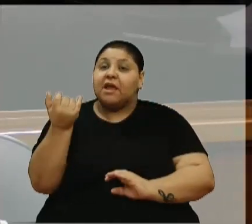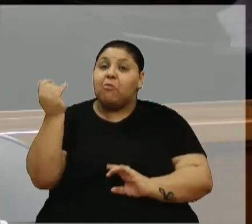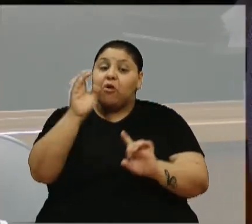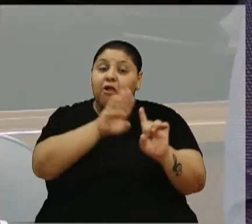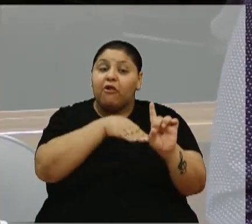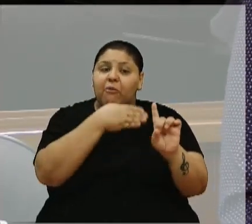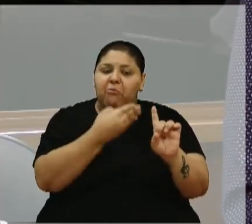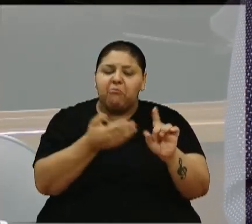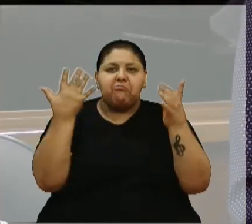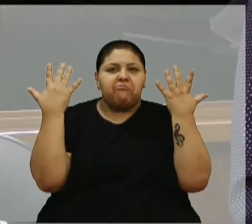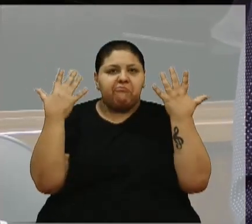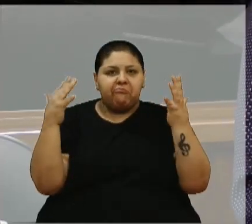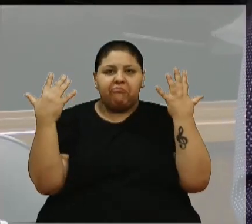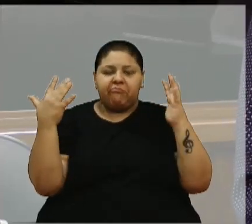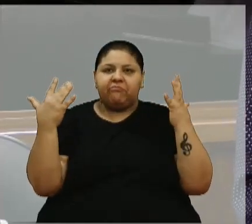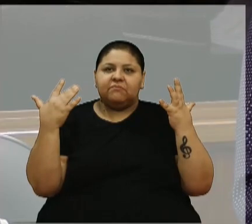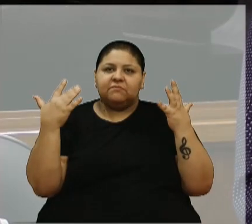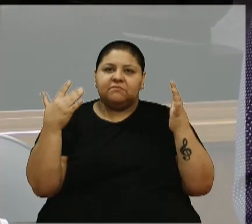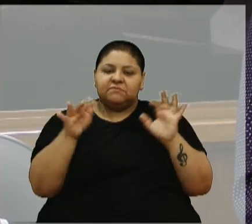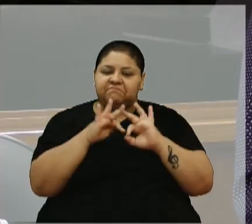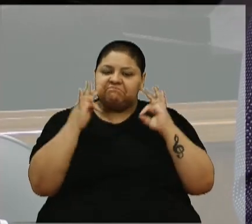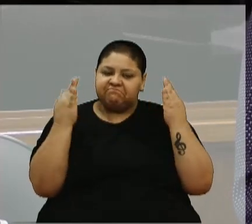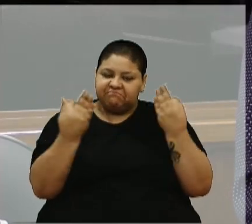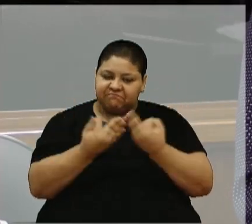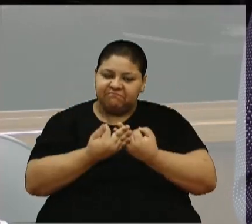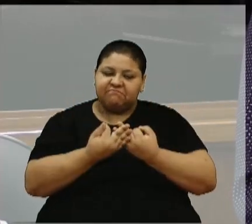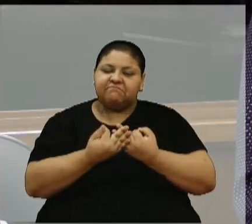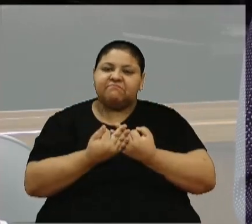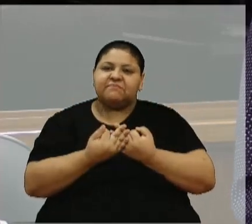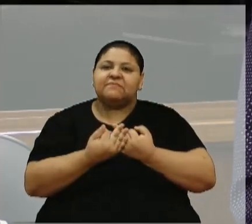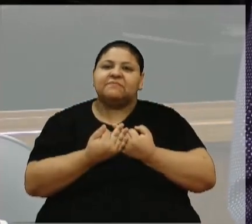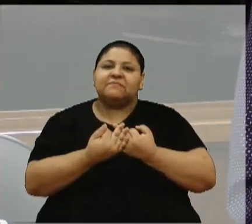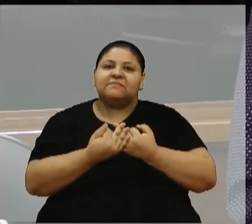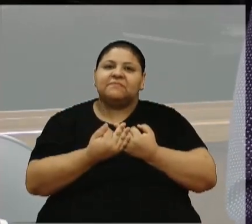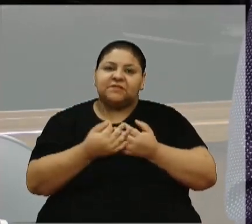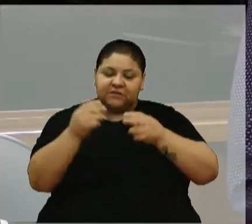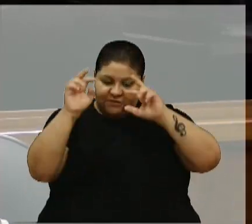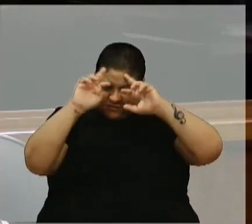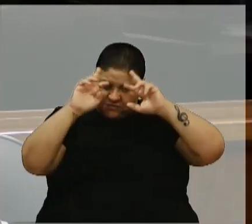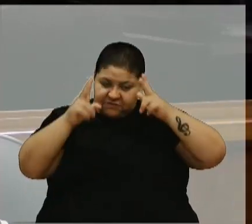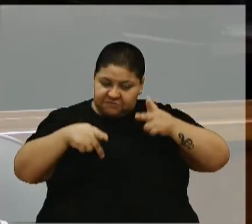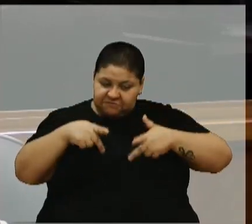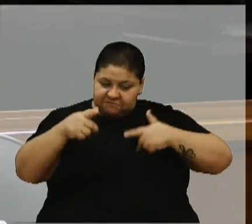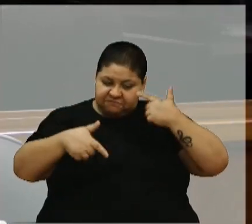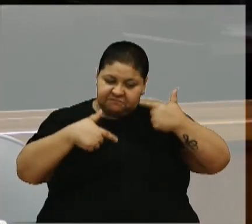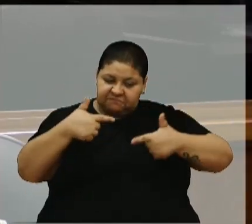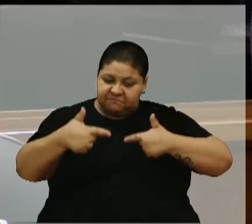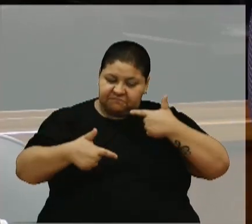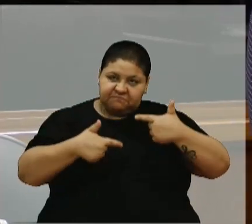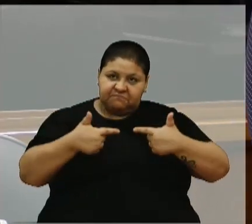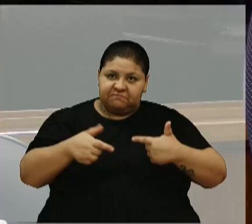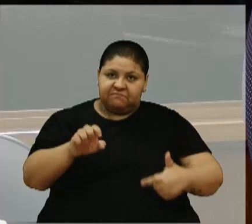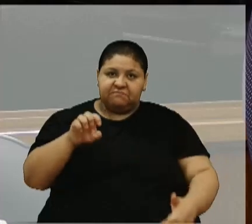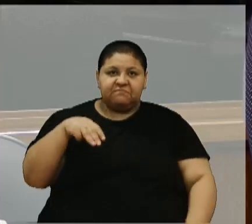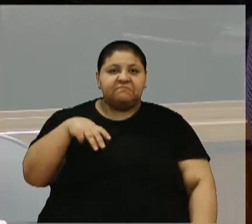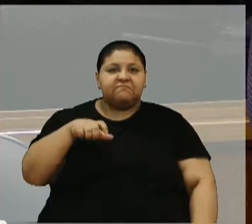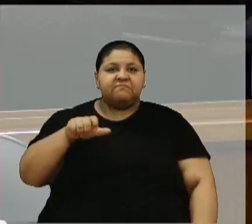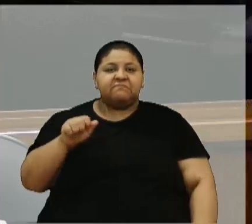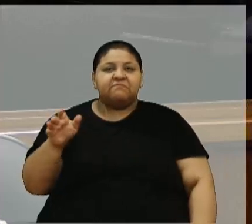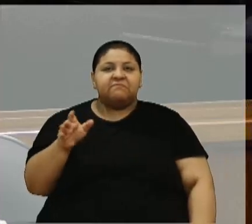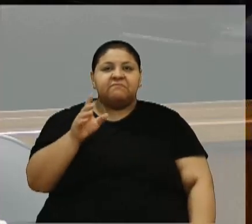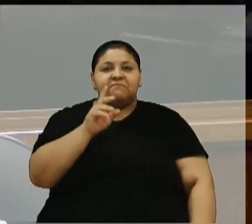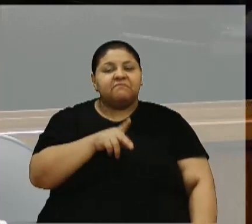homenagem, parabéns pelos familiares aí, pelo reconhecimento do trabalho da dona Ema e da